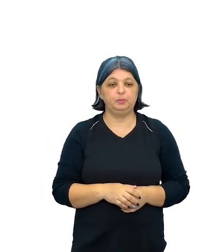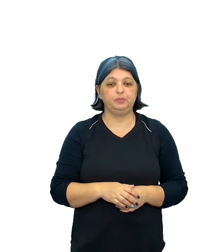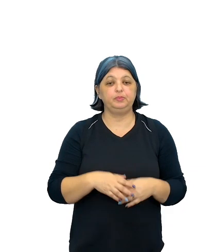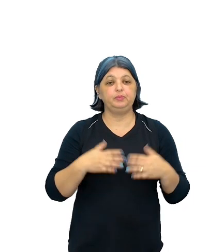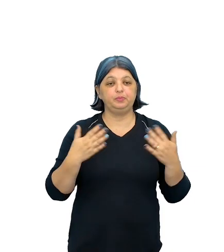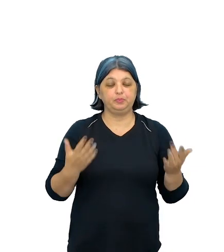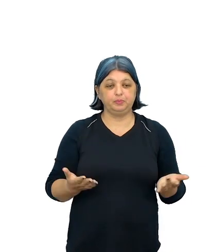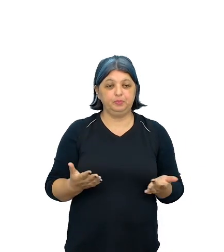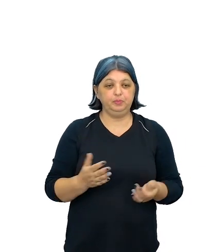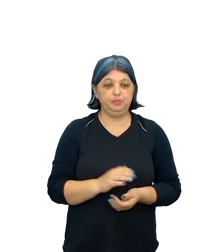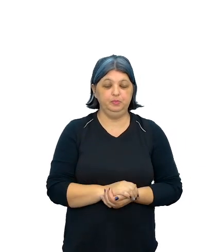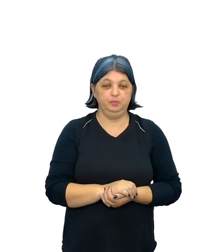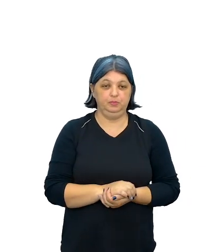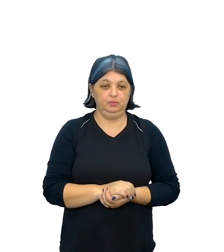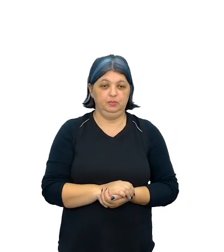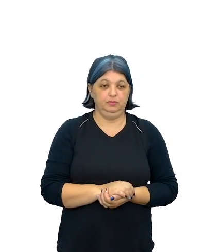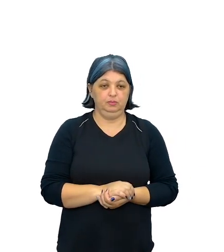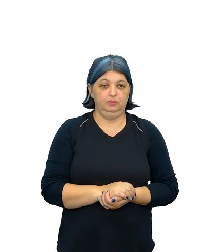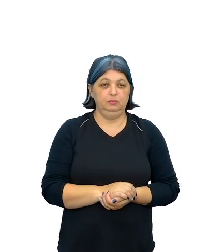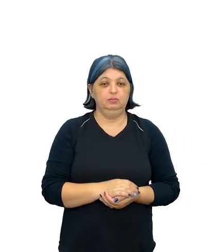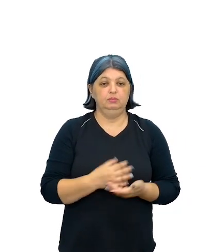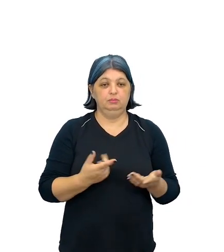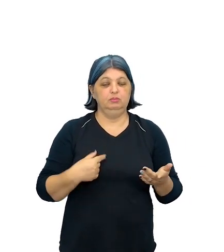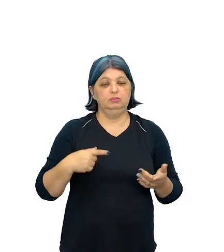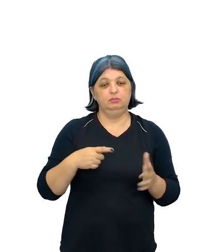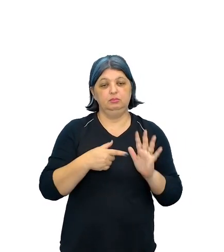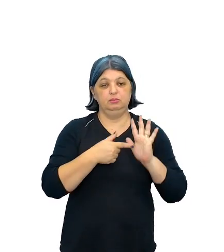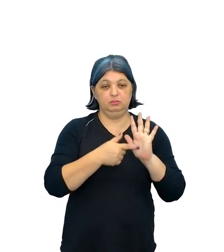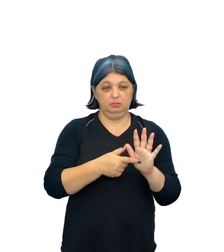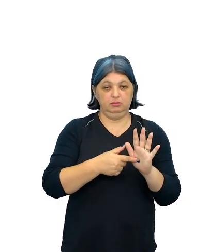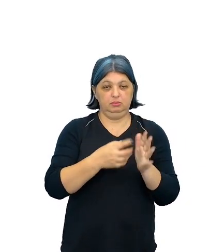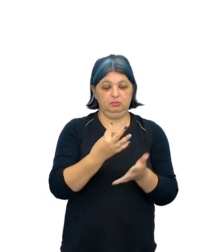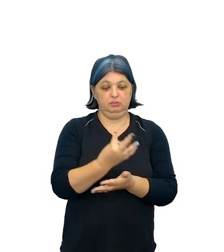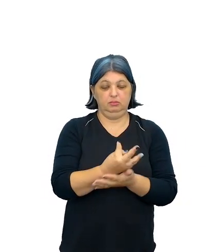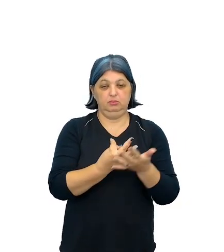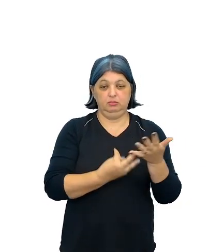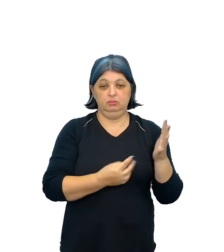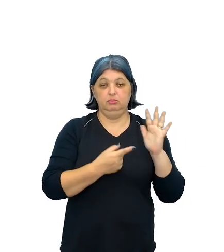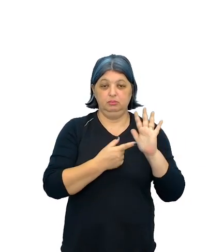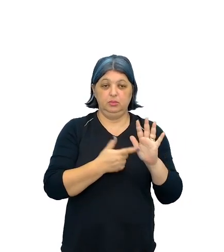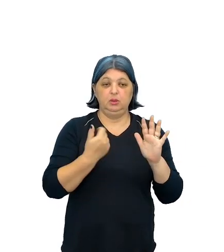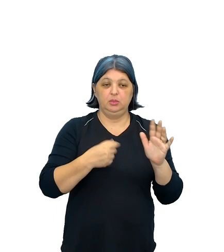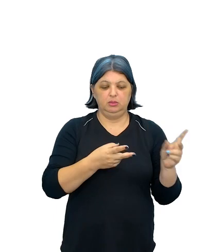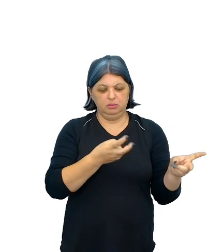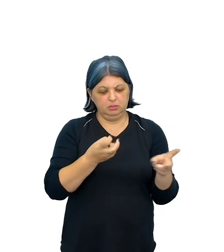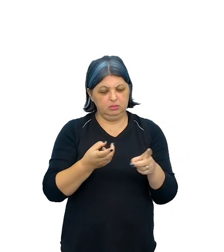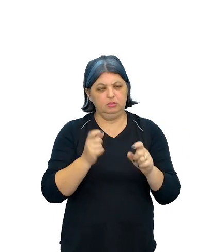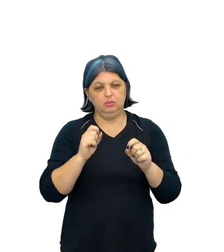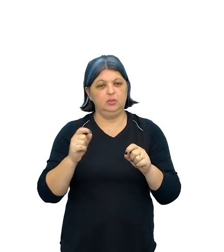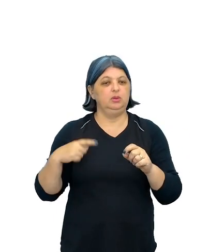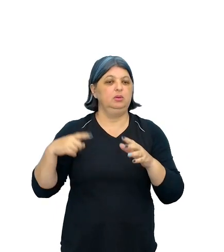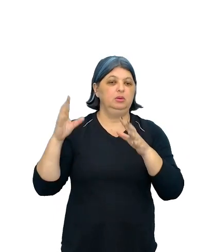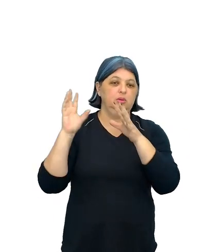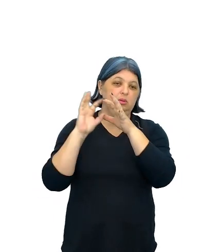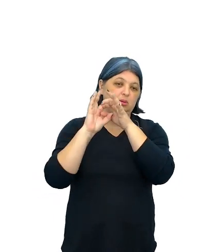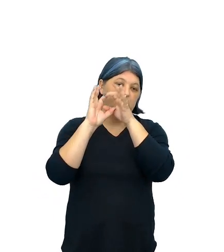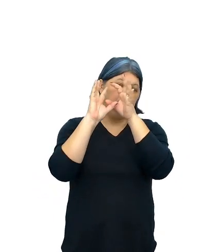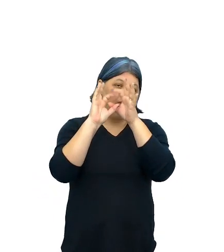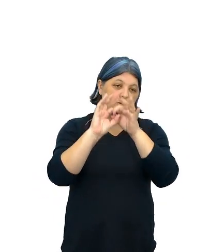Então, nessa questão de apresentar o texto, ele vai ter que observar os recursos coesivos,